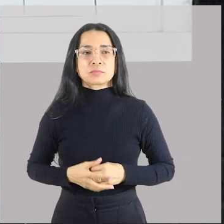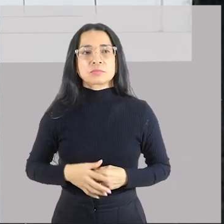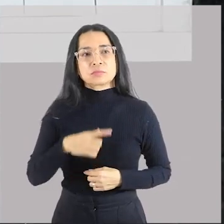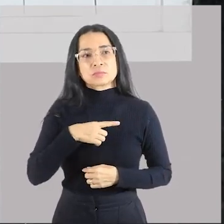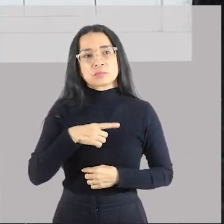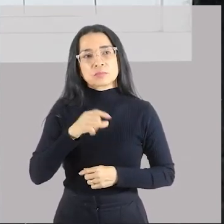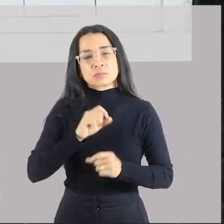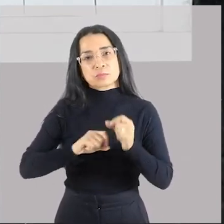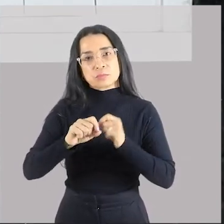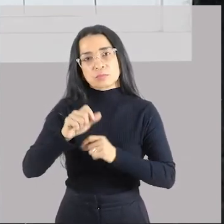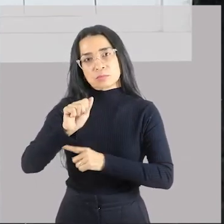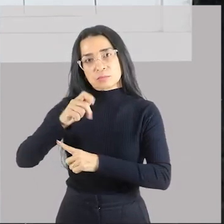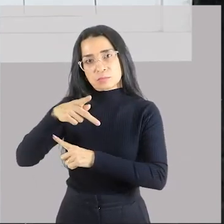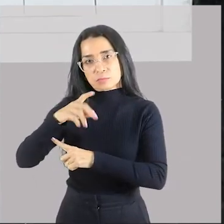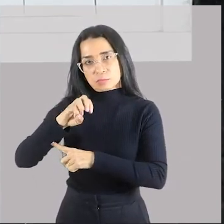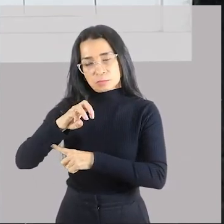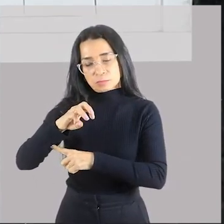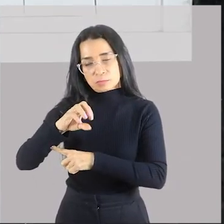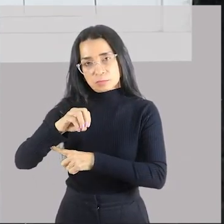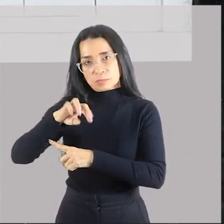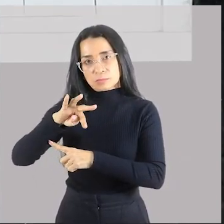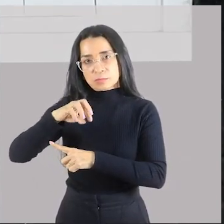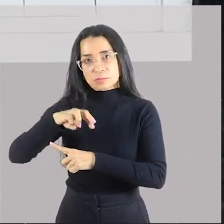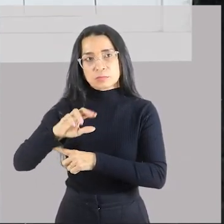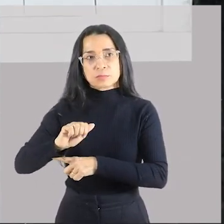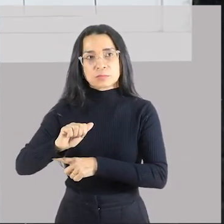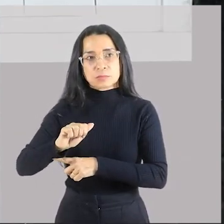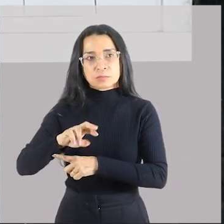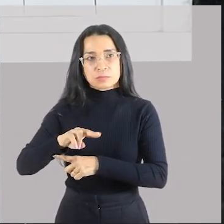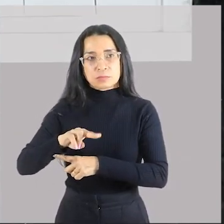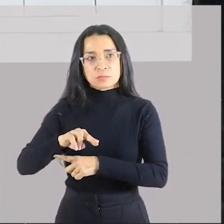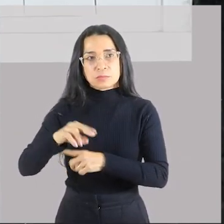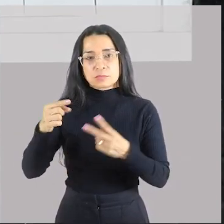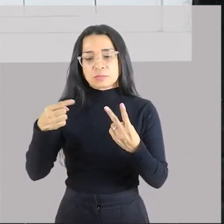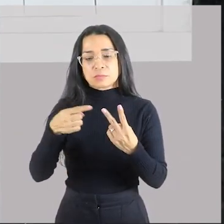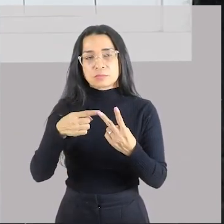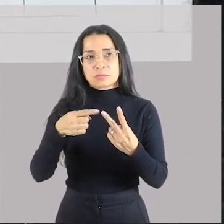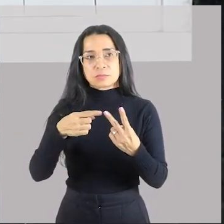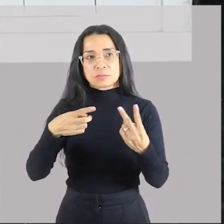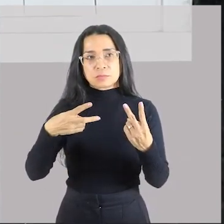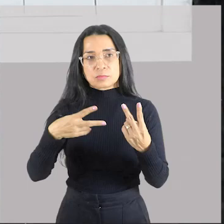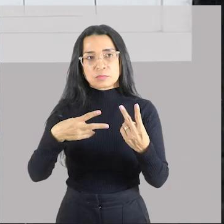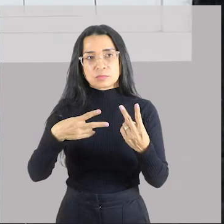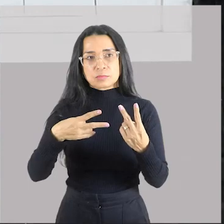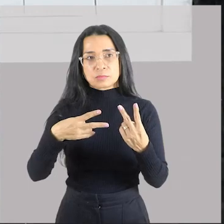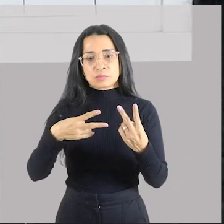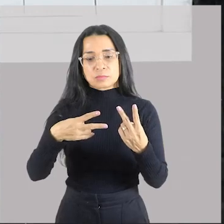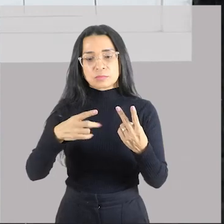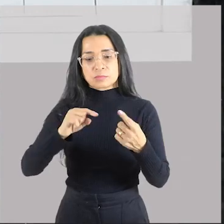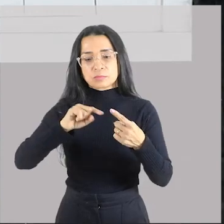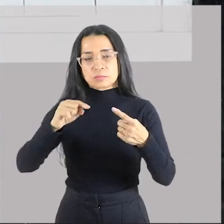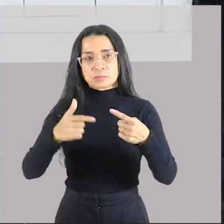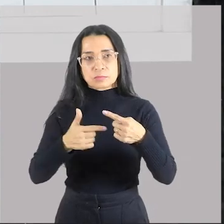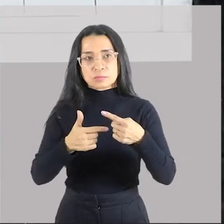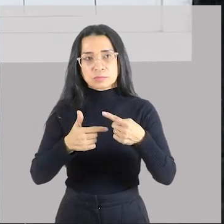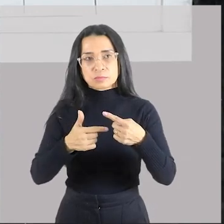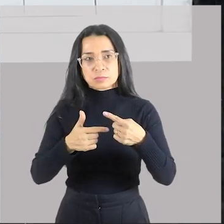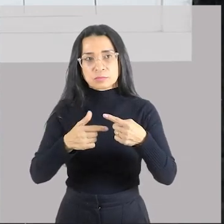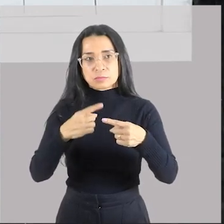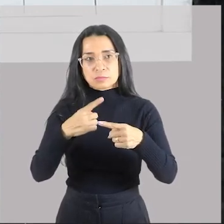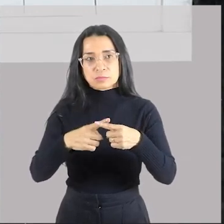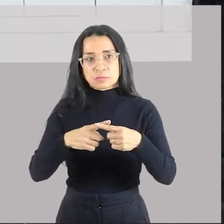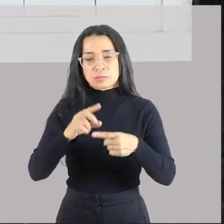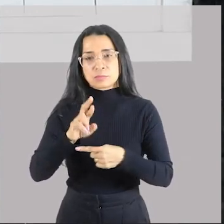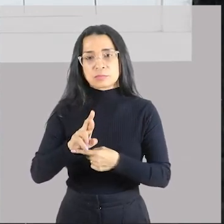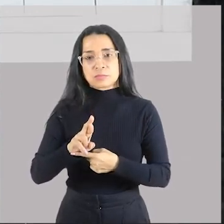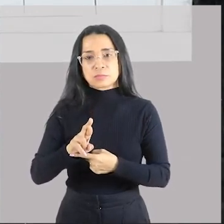Temos, então, que o apótema vai ser igual a raiz de 2 sobre 2 multiplicado